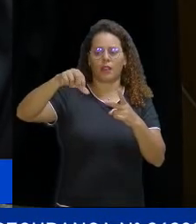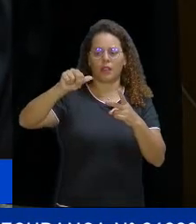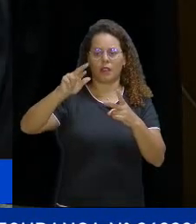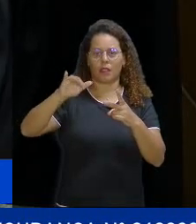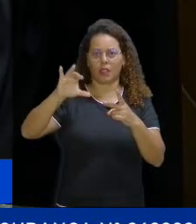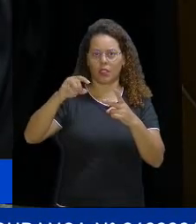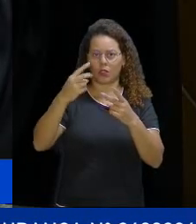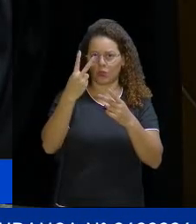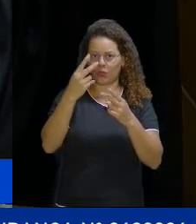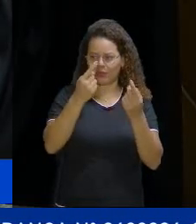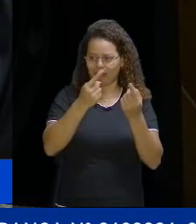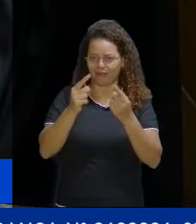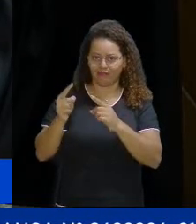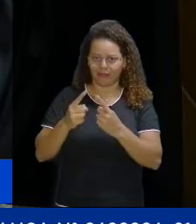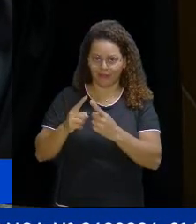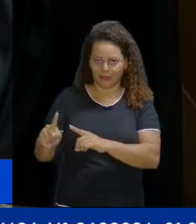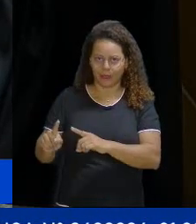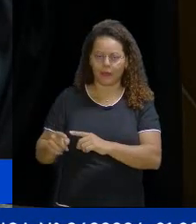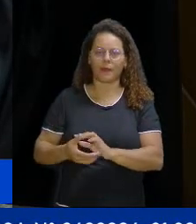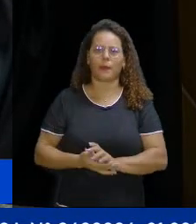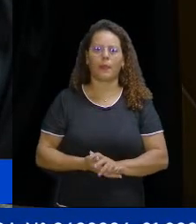A ação mandamental visa